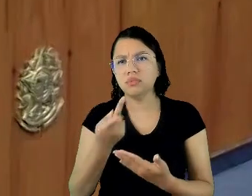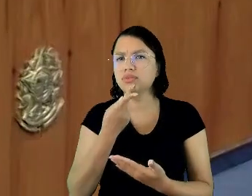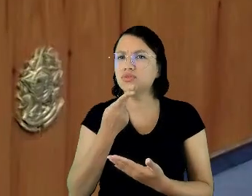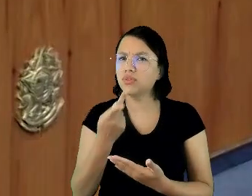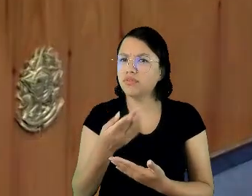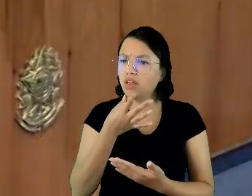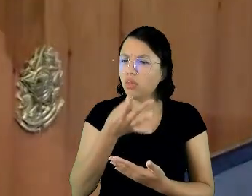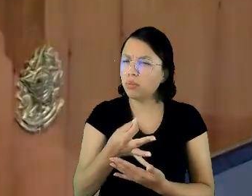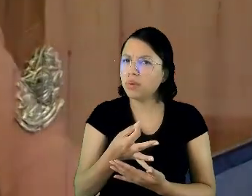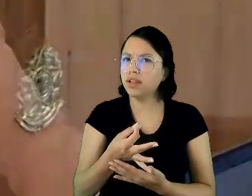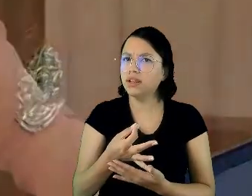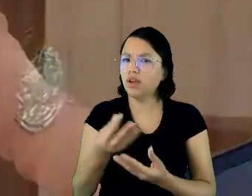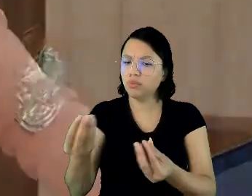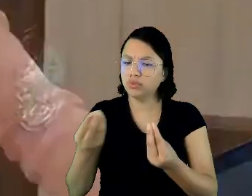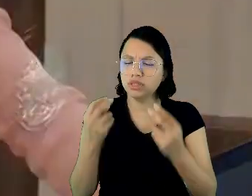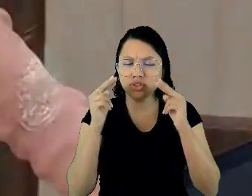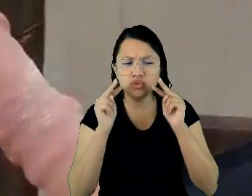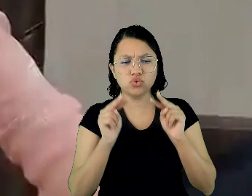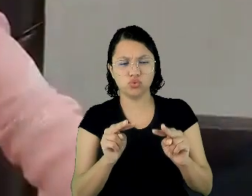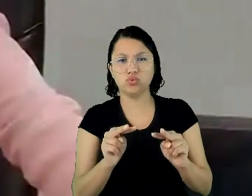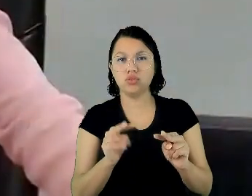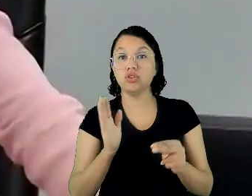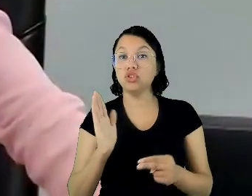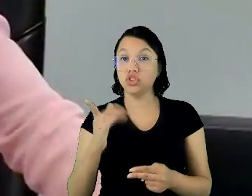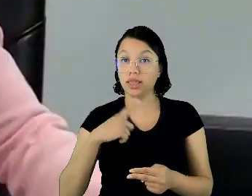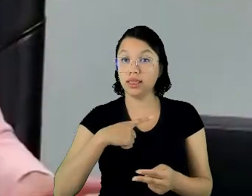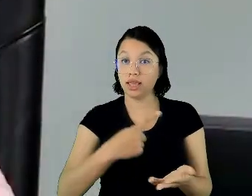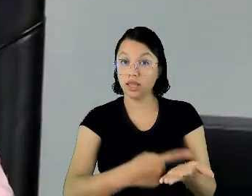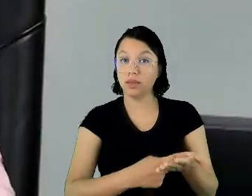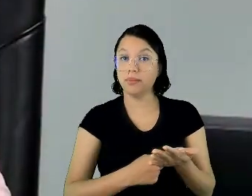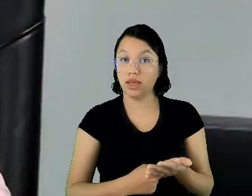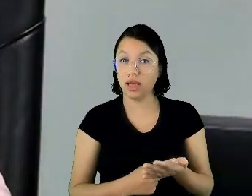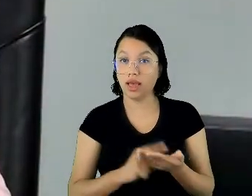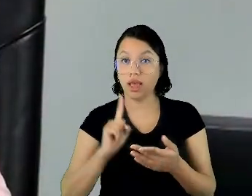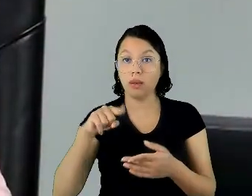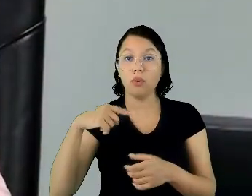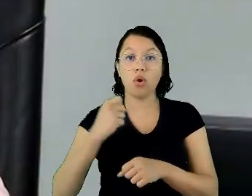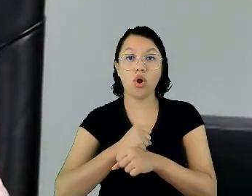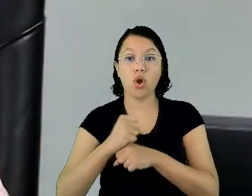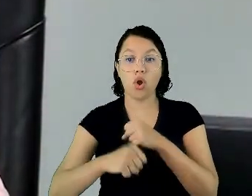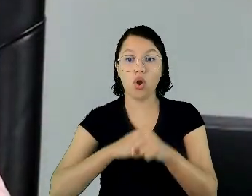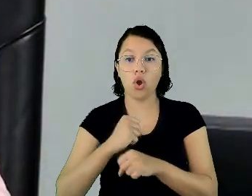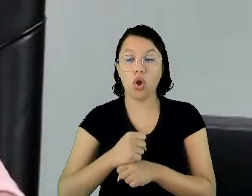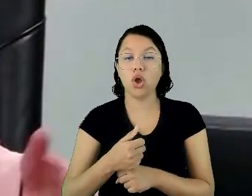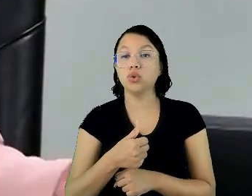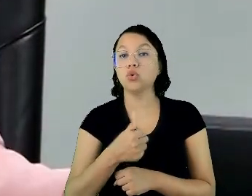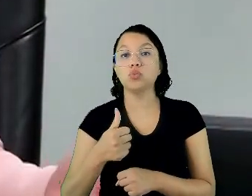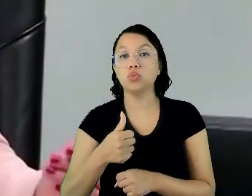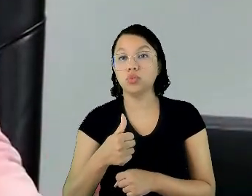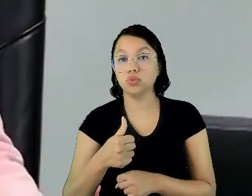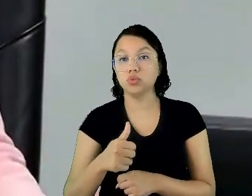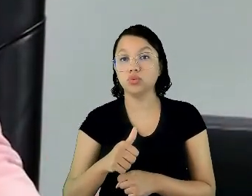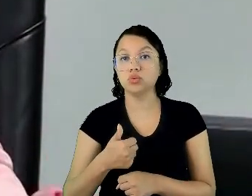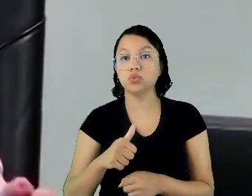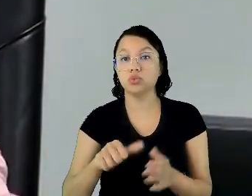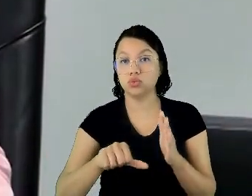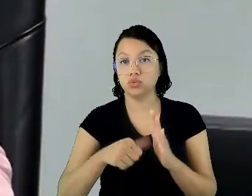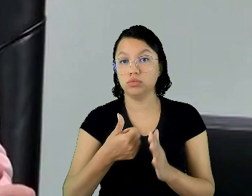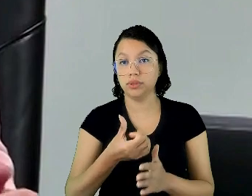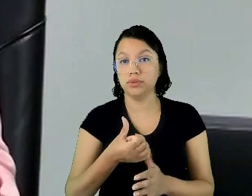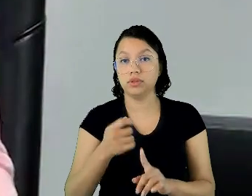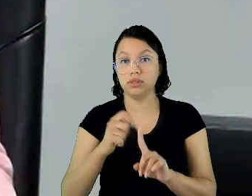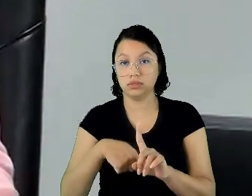duas agendas para o próximo ano. Uma no primeiro semestre e no segundo semestre vai ser em Campo Grande, segundo anunciado pelo secretário